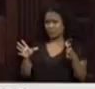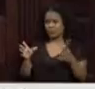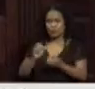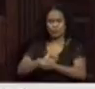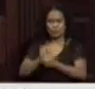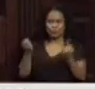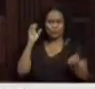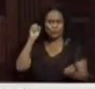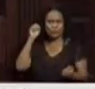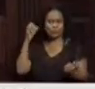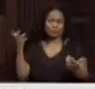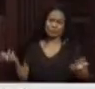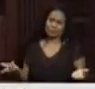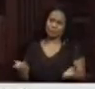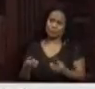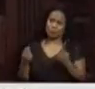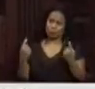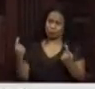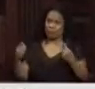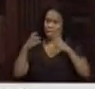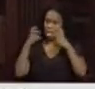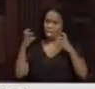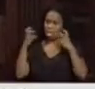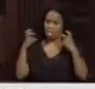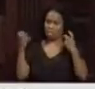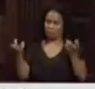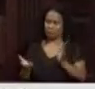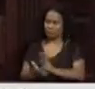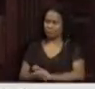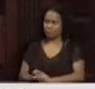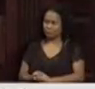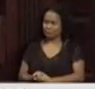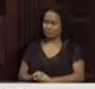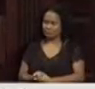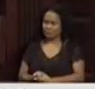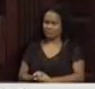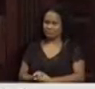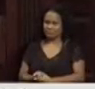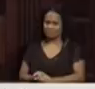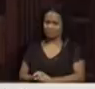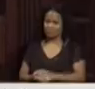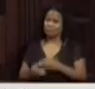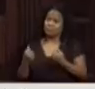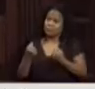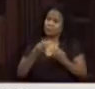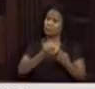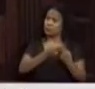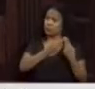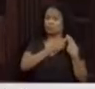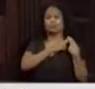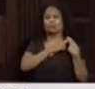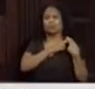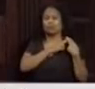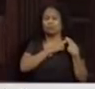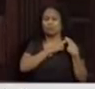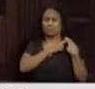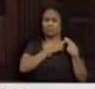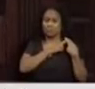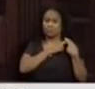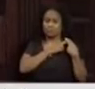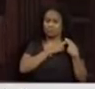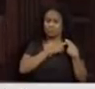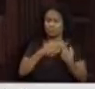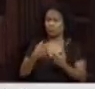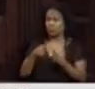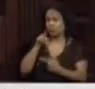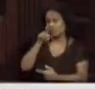75 anos. Ô, deputado. Não, você não tem respeito por ninguém. E Vossa Excelência